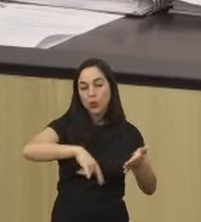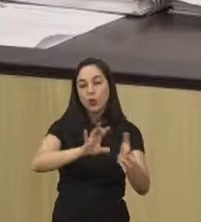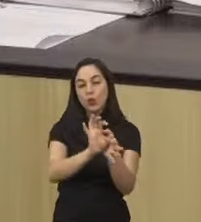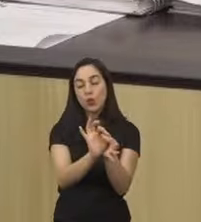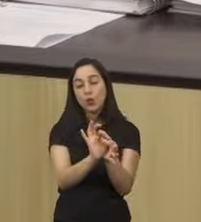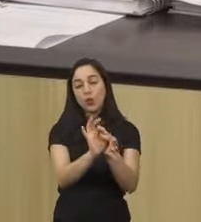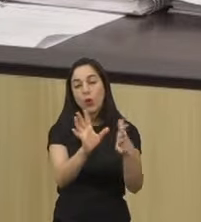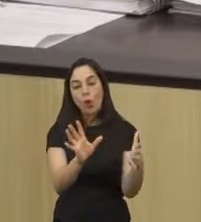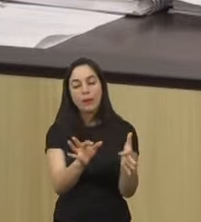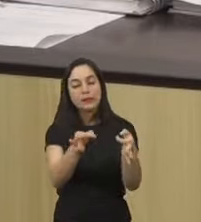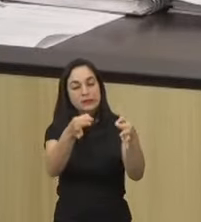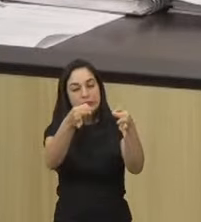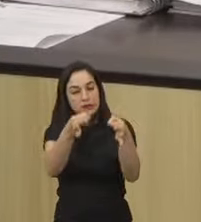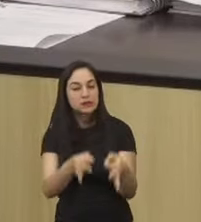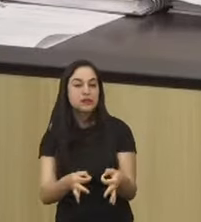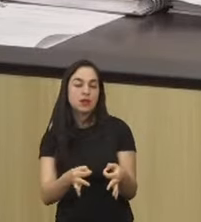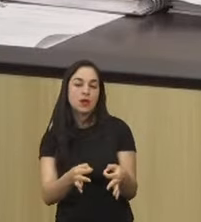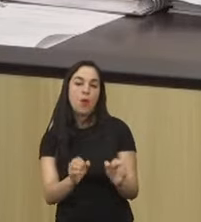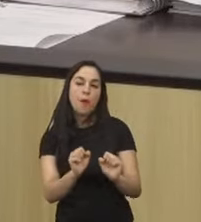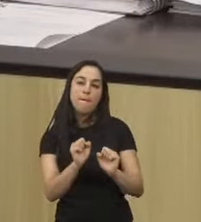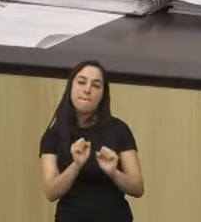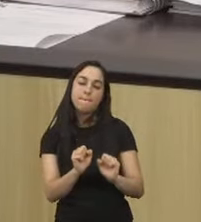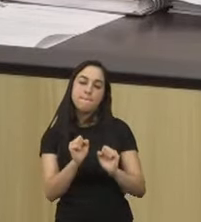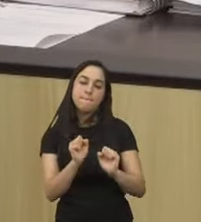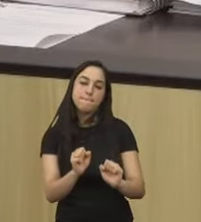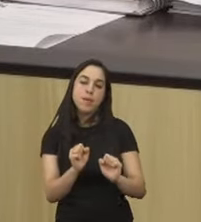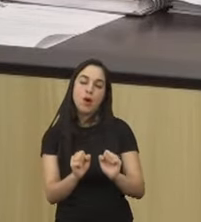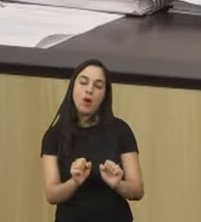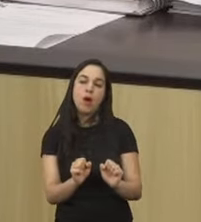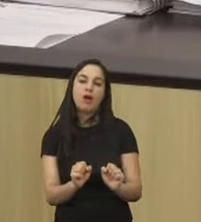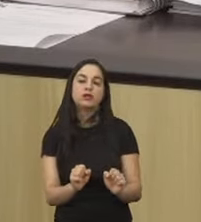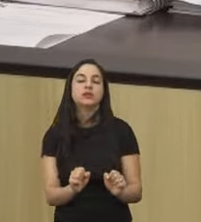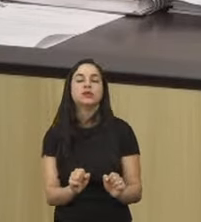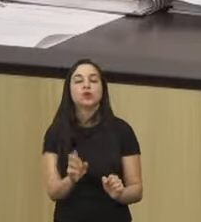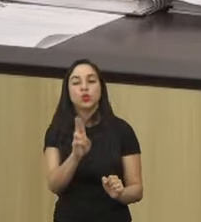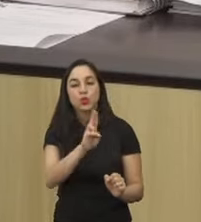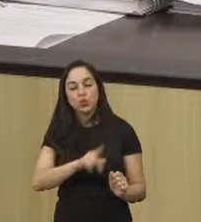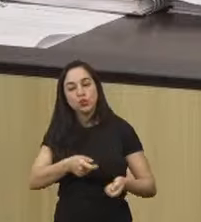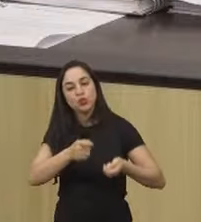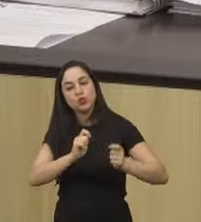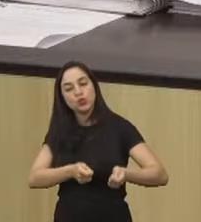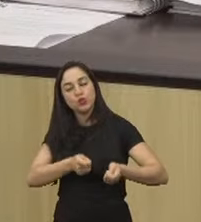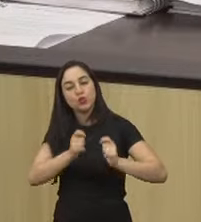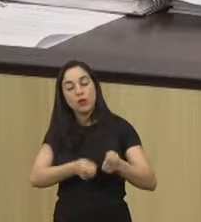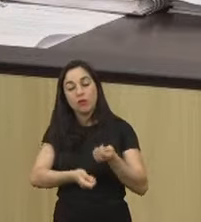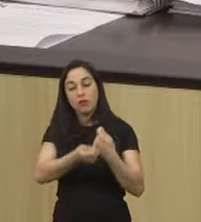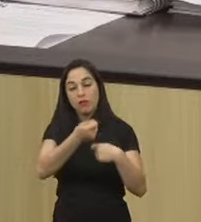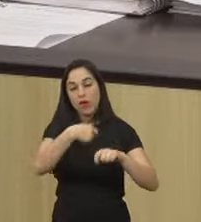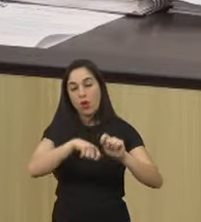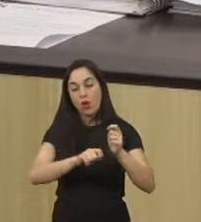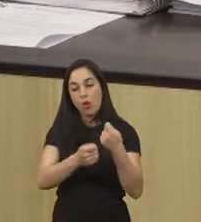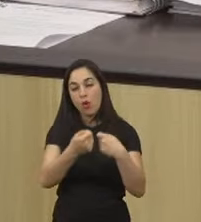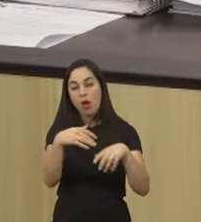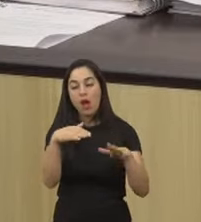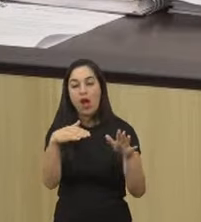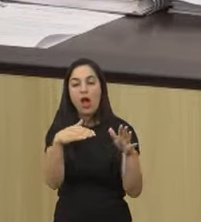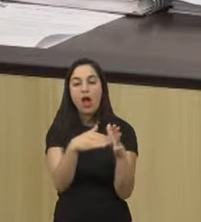documentação regularizada poderão exercer a atividade da tração animal para fins econômicos até